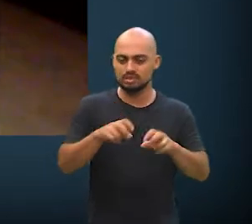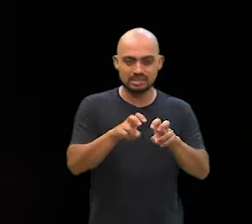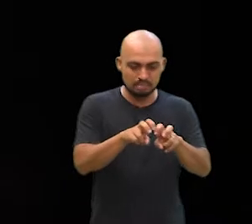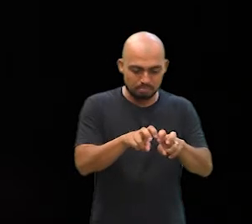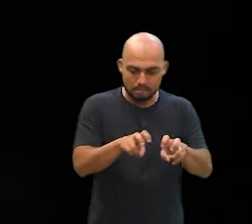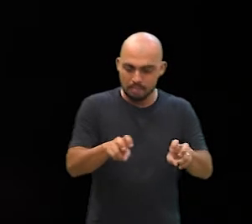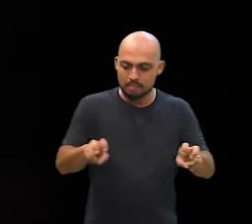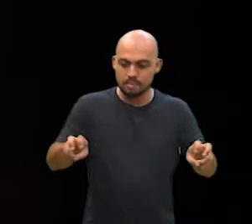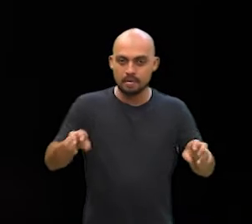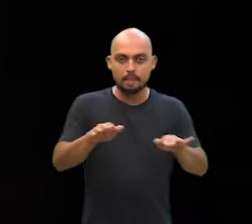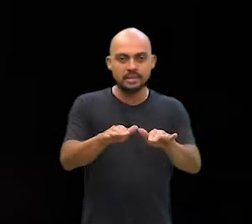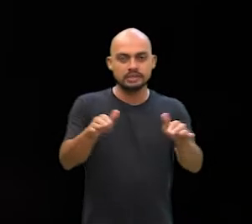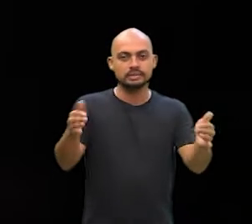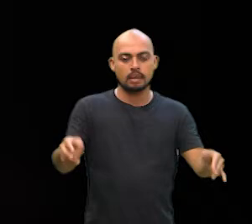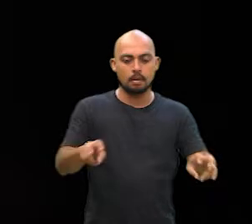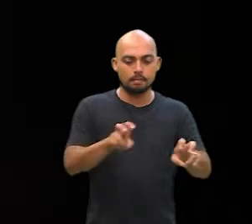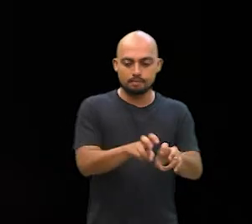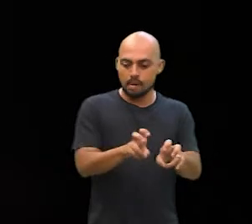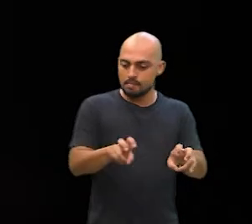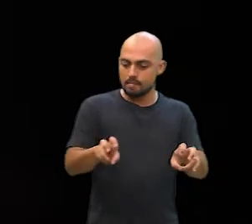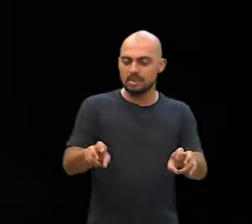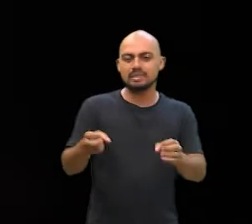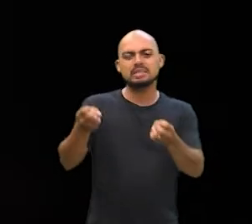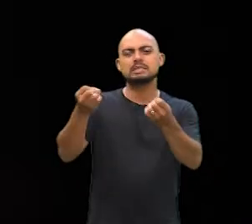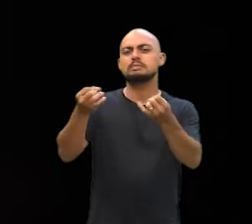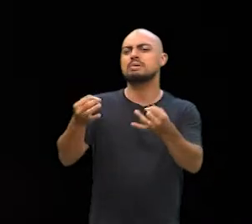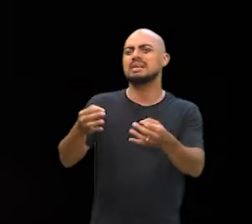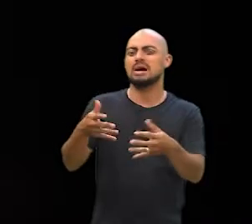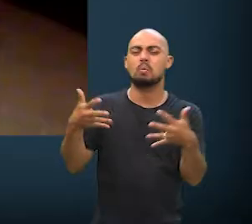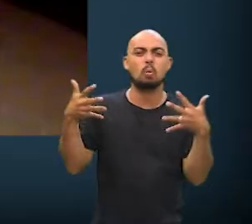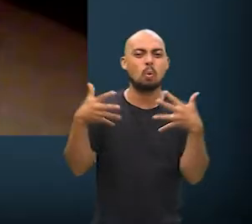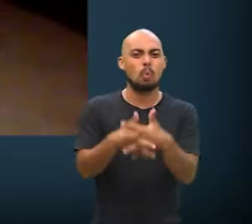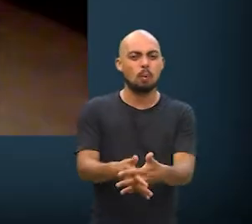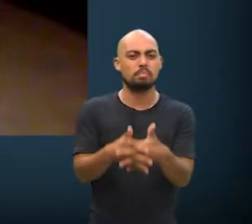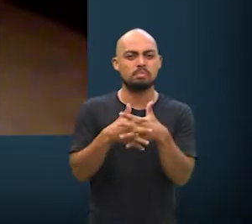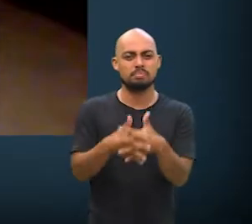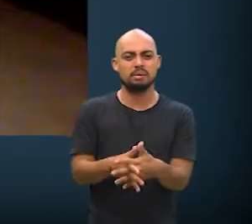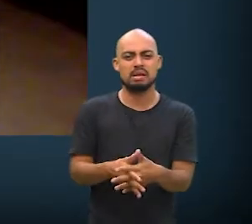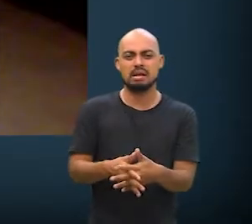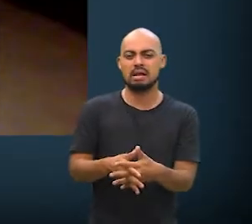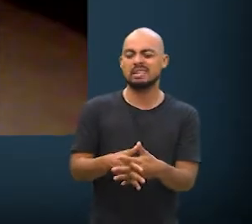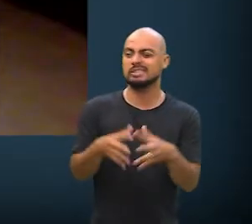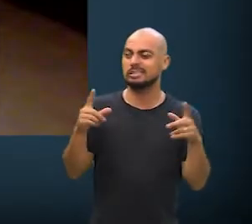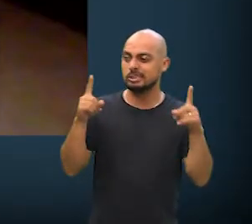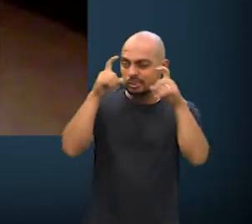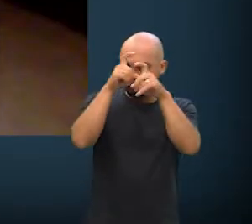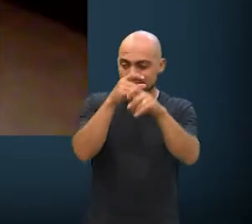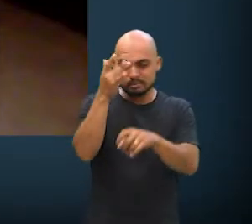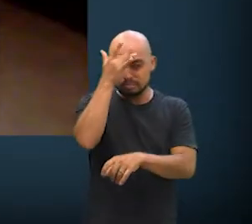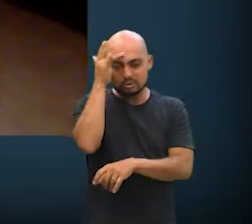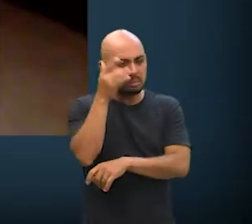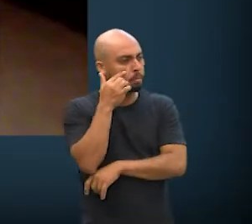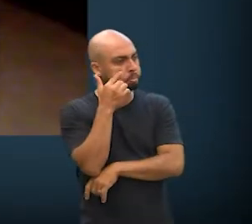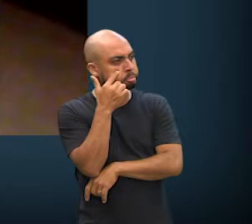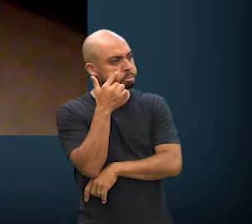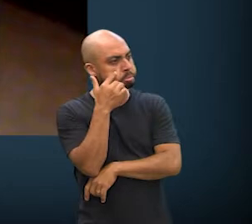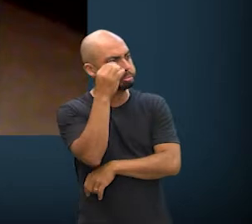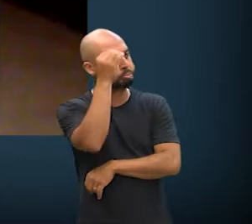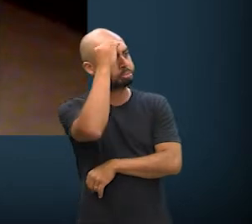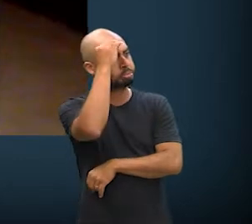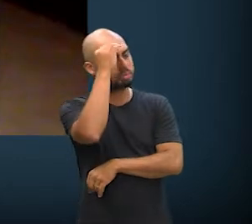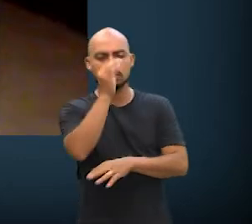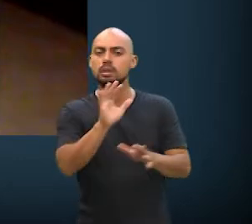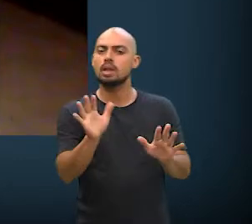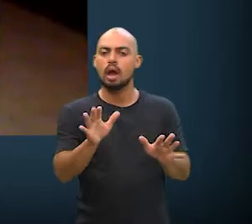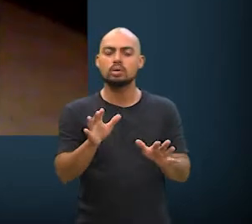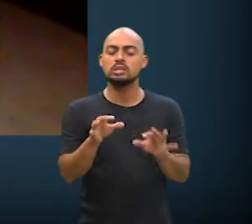falar já de uma forma super complicada de tudo. A gente começar já a falar de coisas do dia a dia da pessoa,